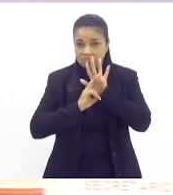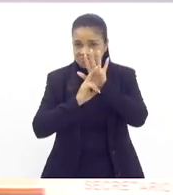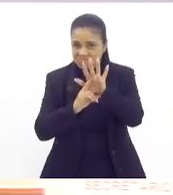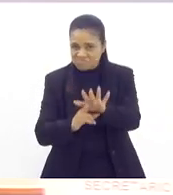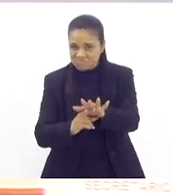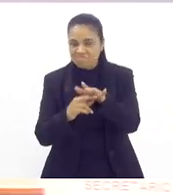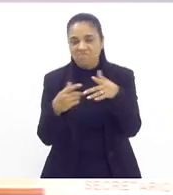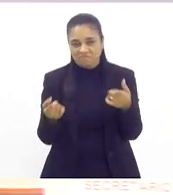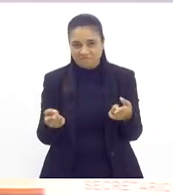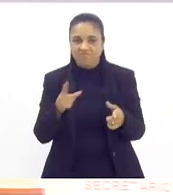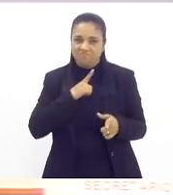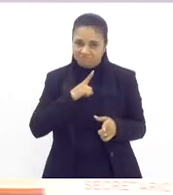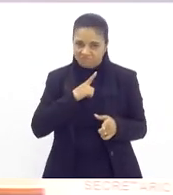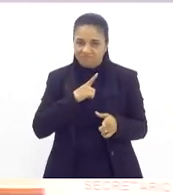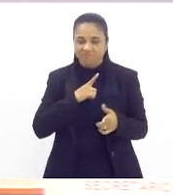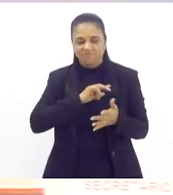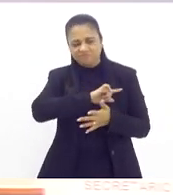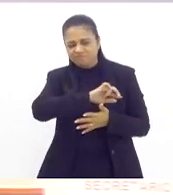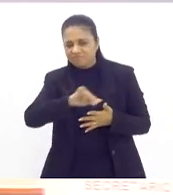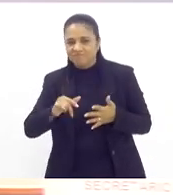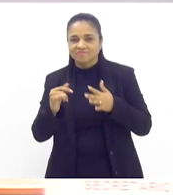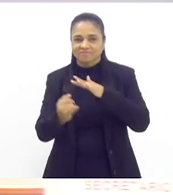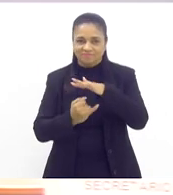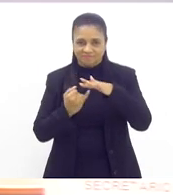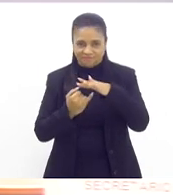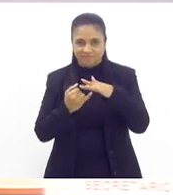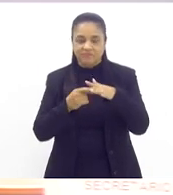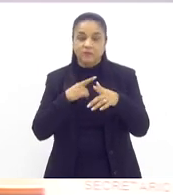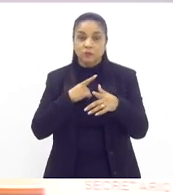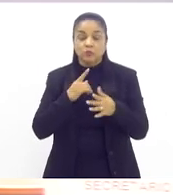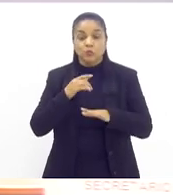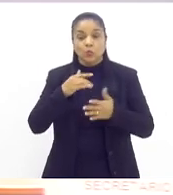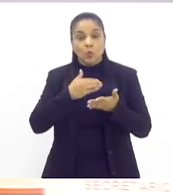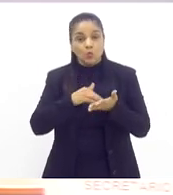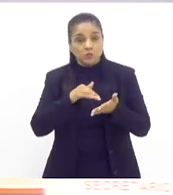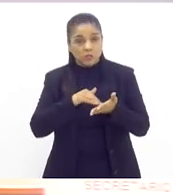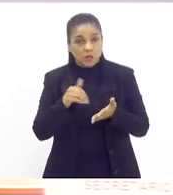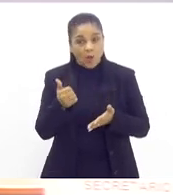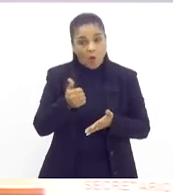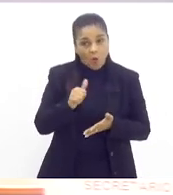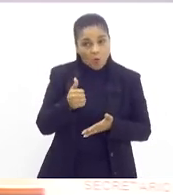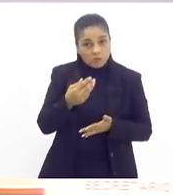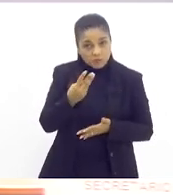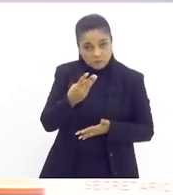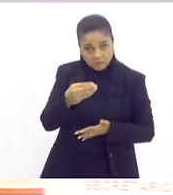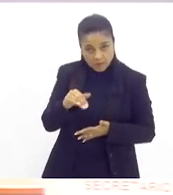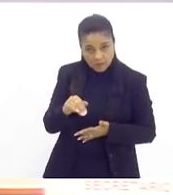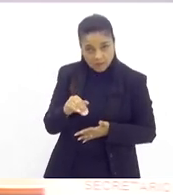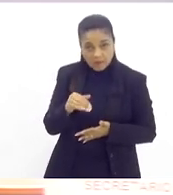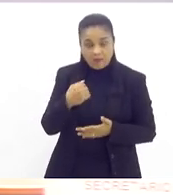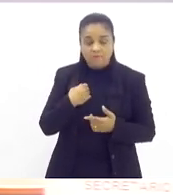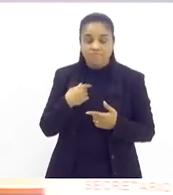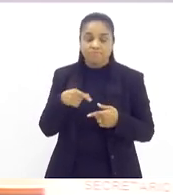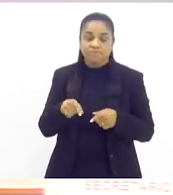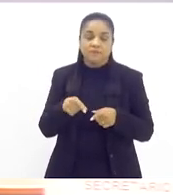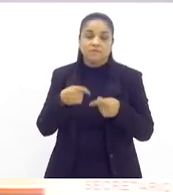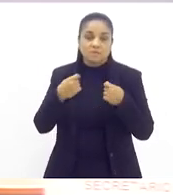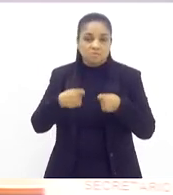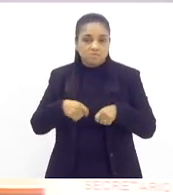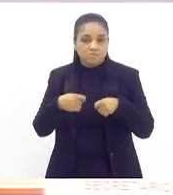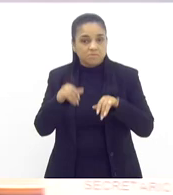Estão inscritos aqui, o secretário vai ter que sair às 11h30, assim que ele acabar o problema